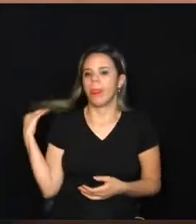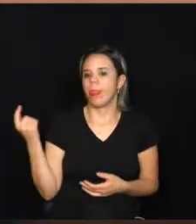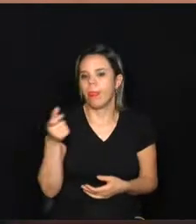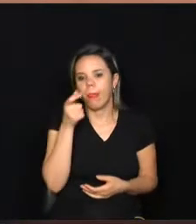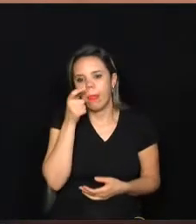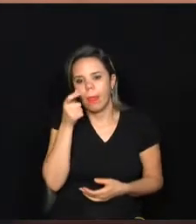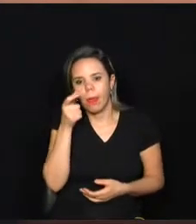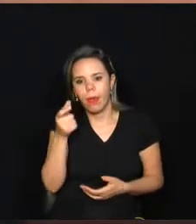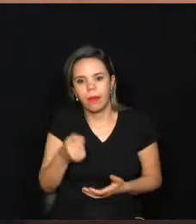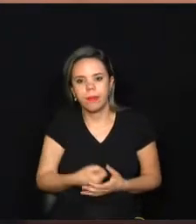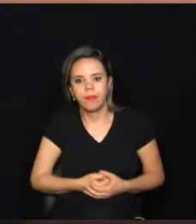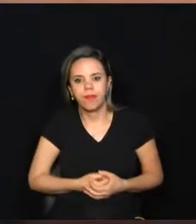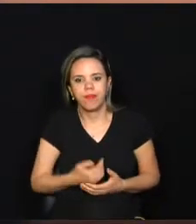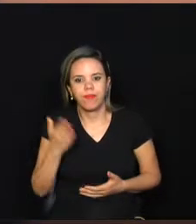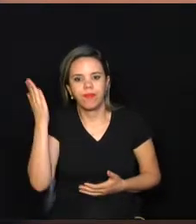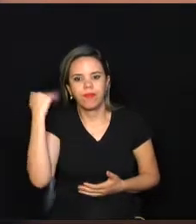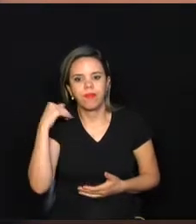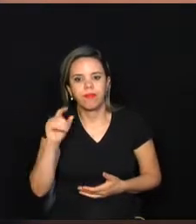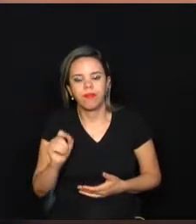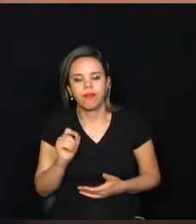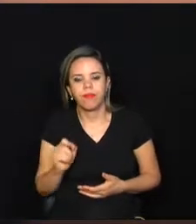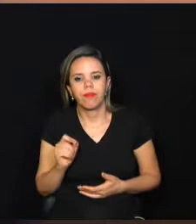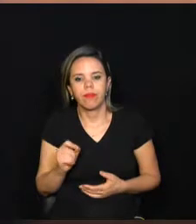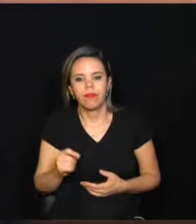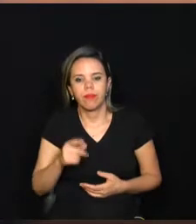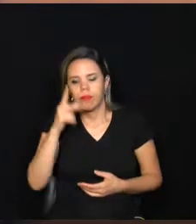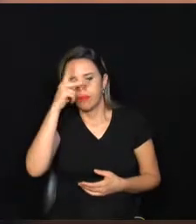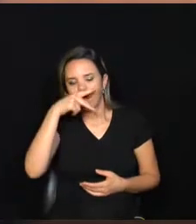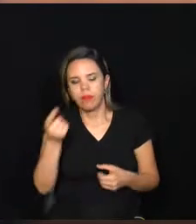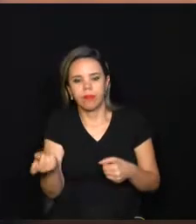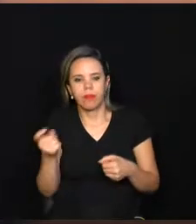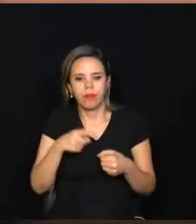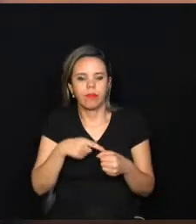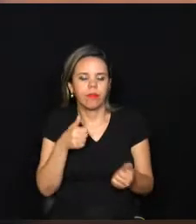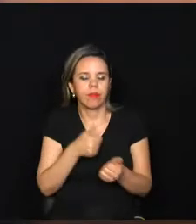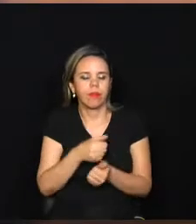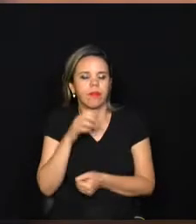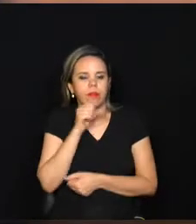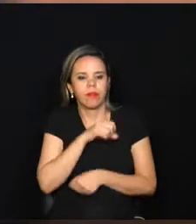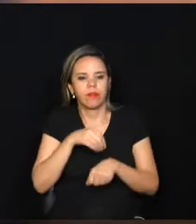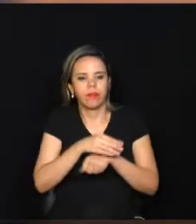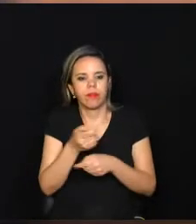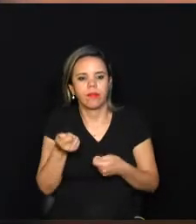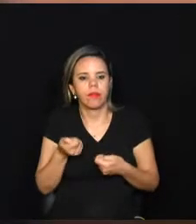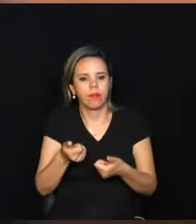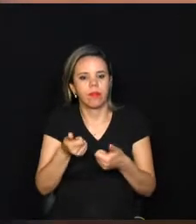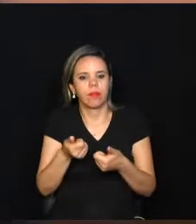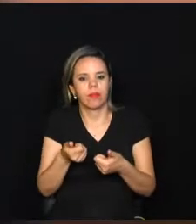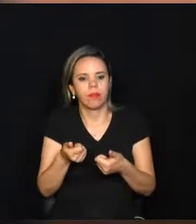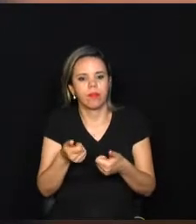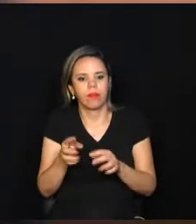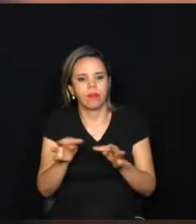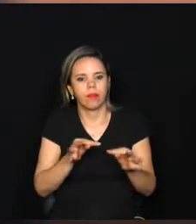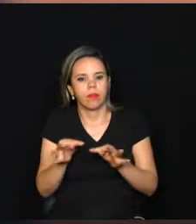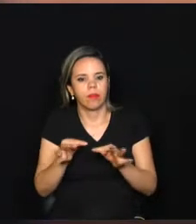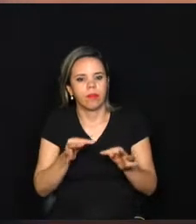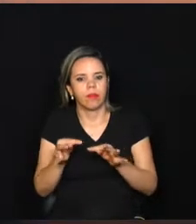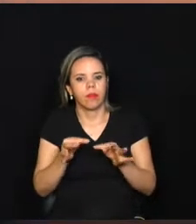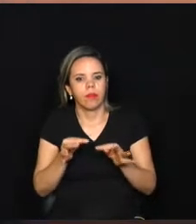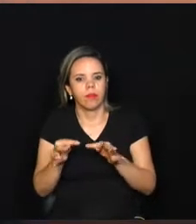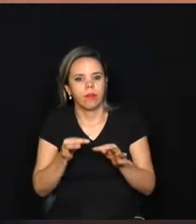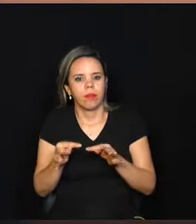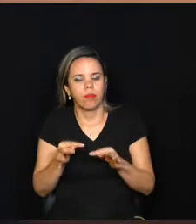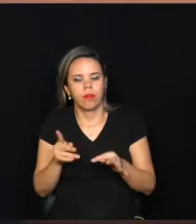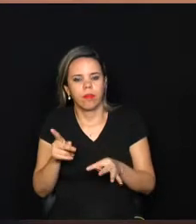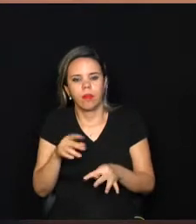assistindo, e sabendo que o Castra Móvel vai voltar em breve e trazer esse benefício aí da castração, tanto para os